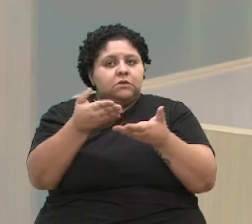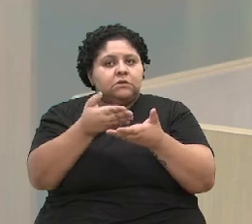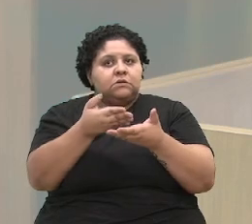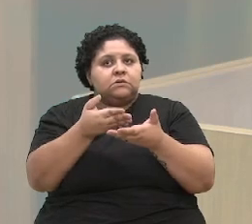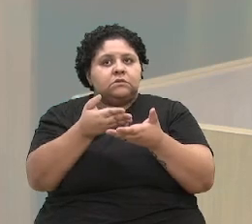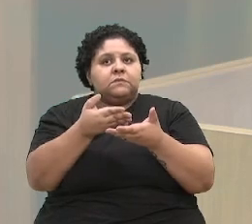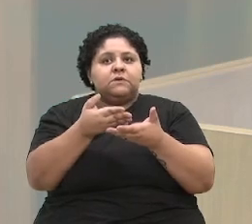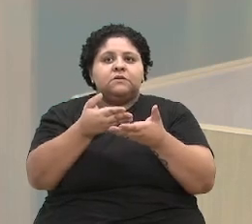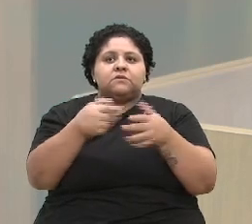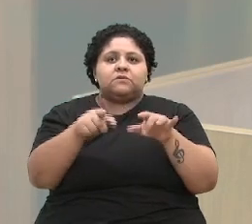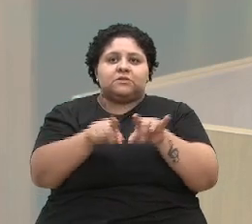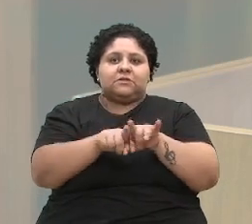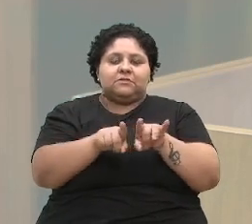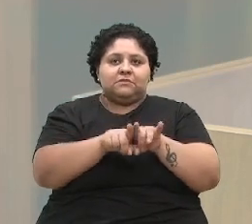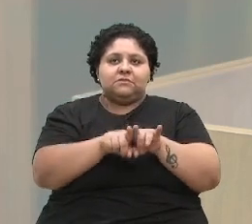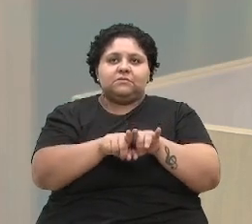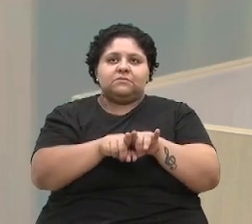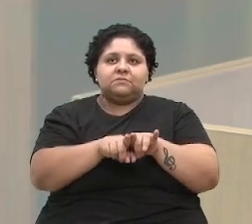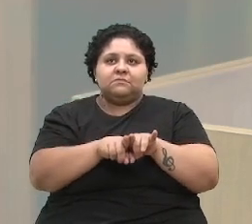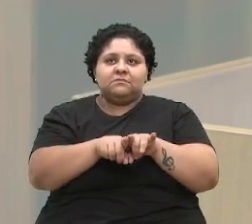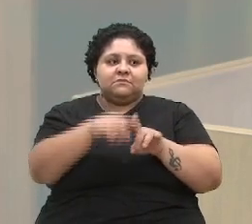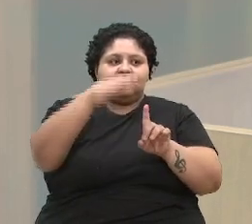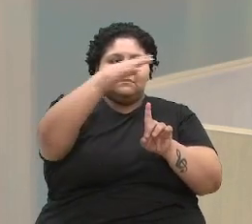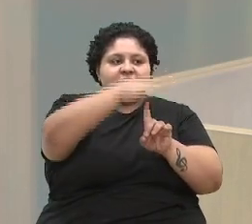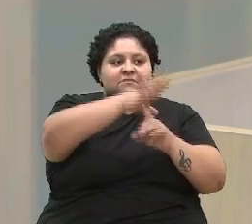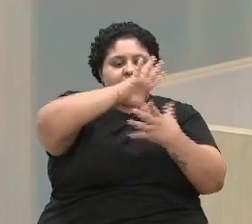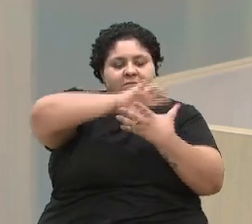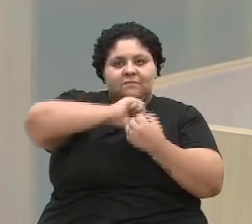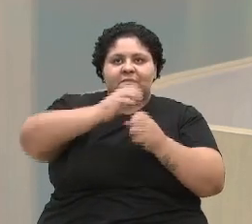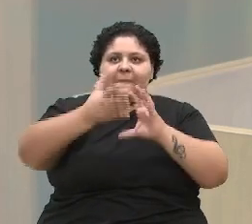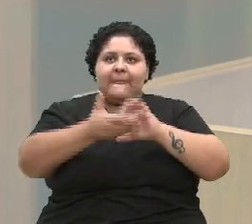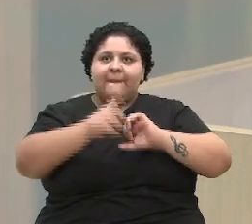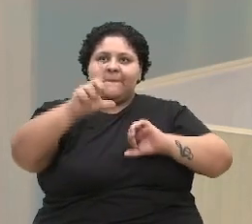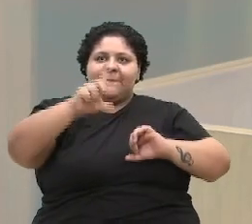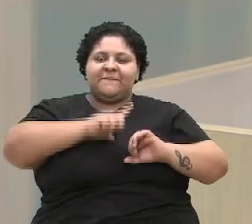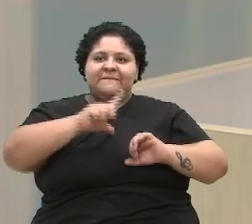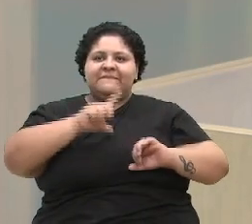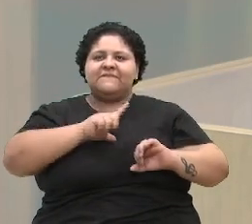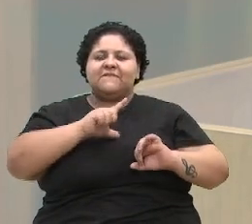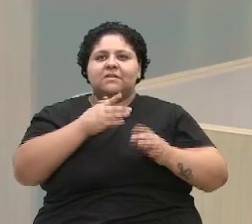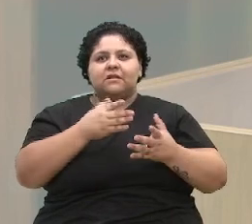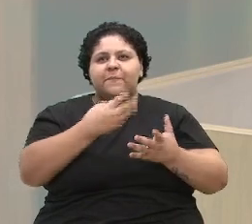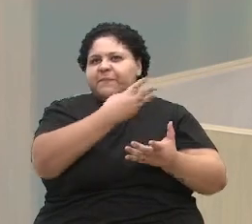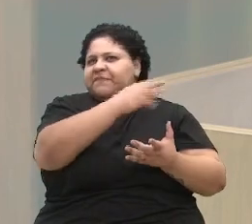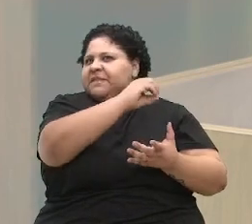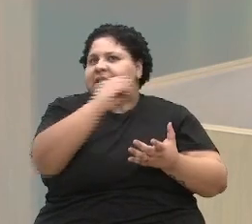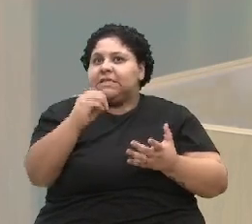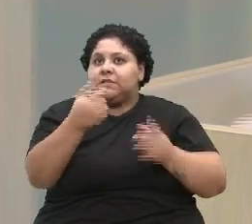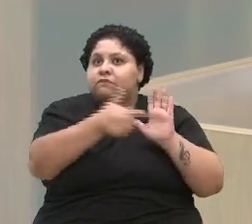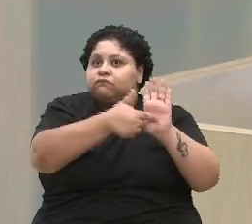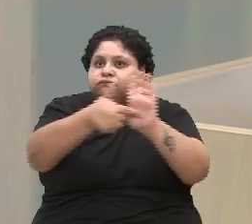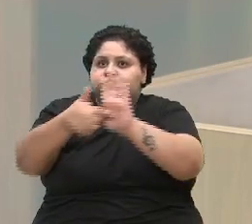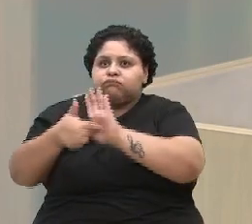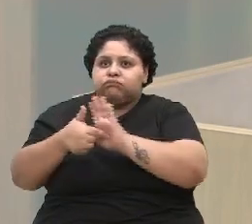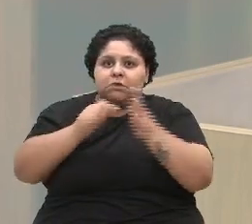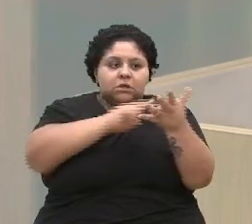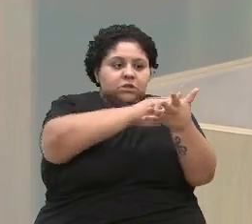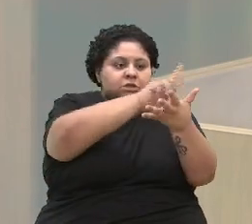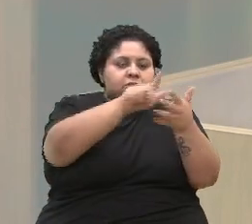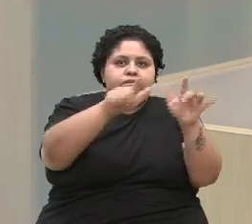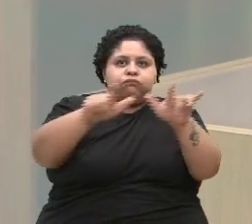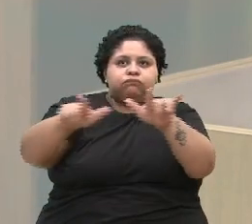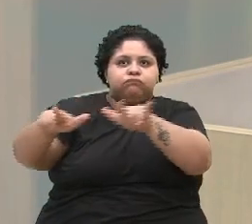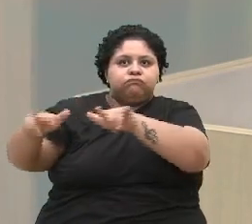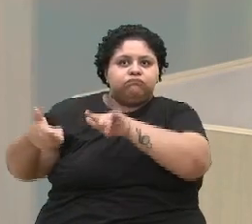de Artesanato. A Feira de Artesanato ali da Maesa tem 300 expositores com diversos segmentos nos